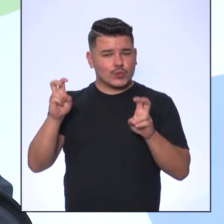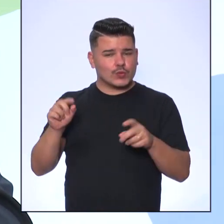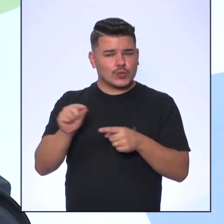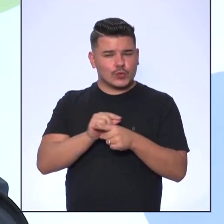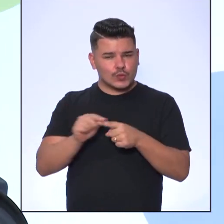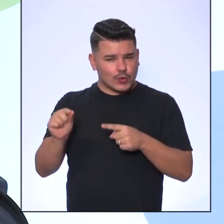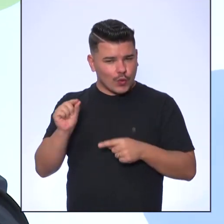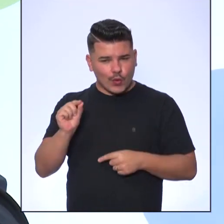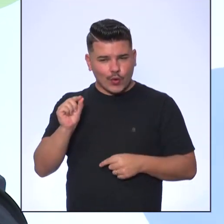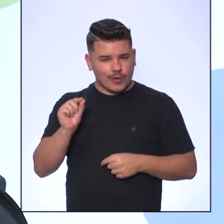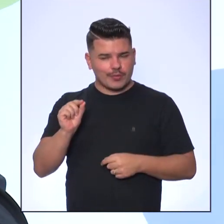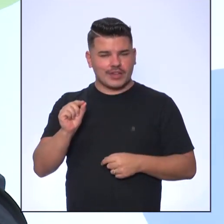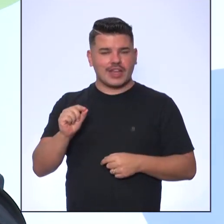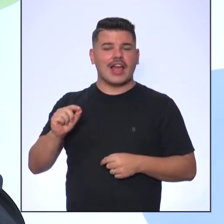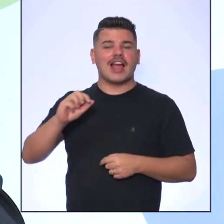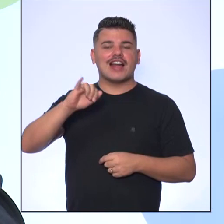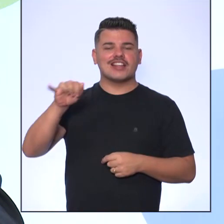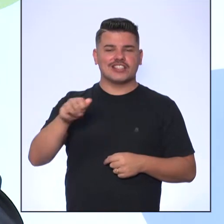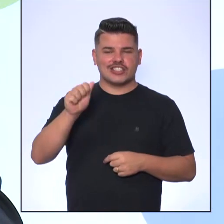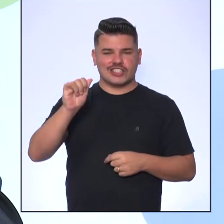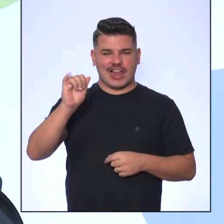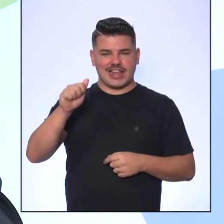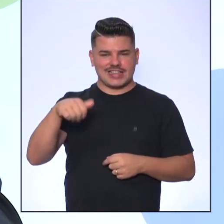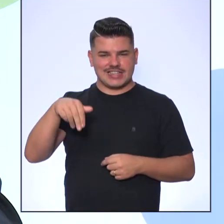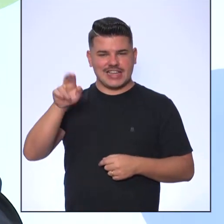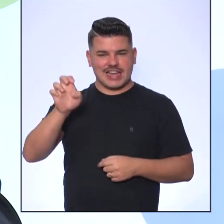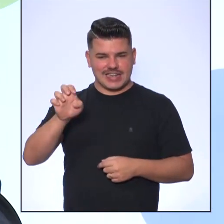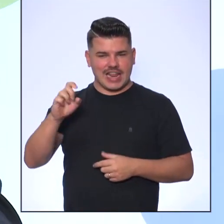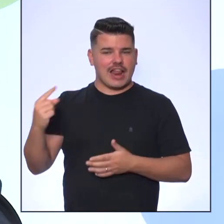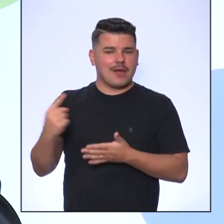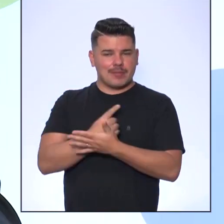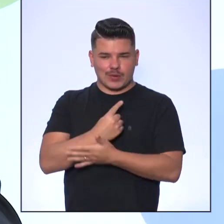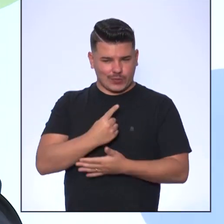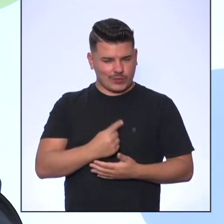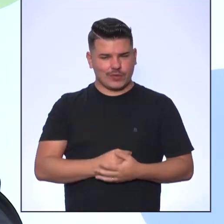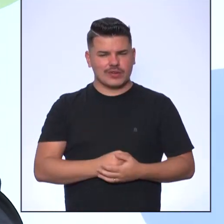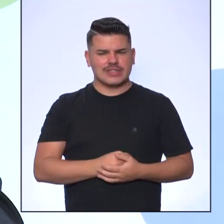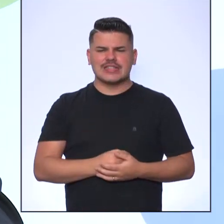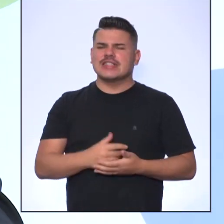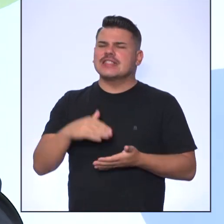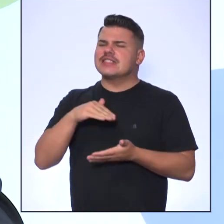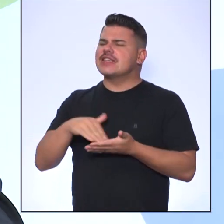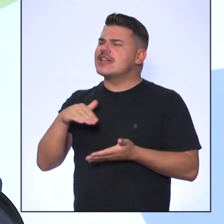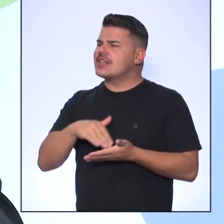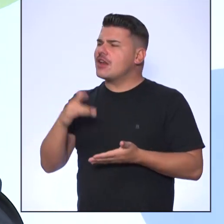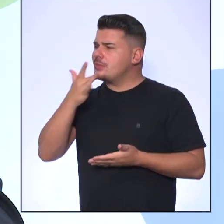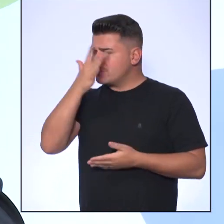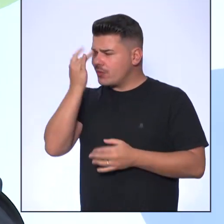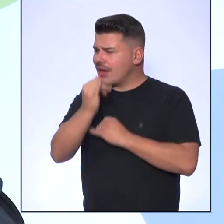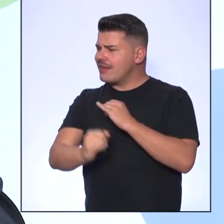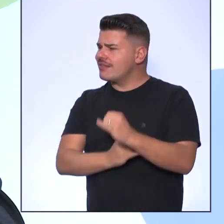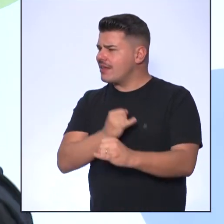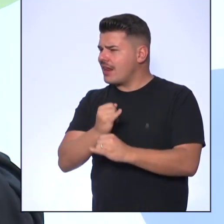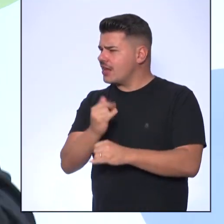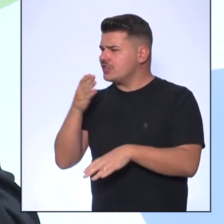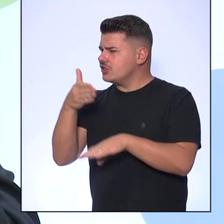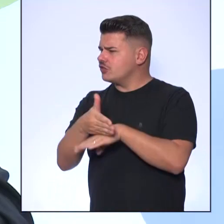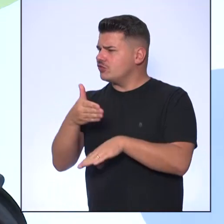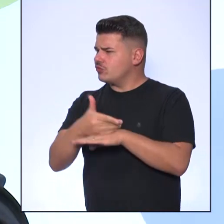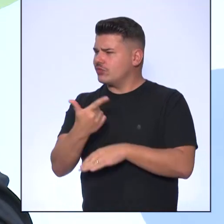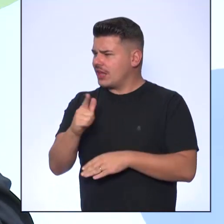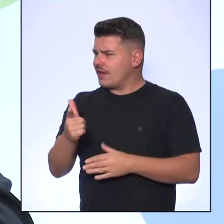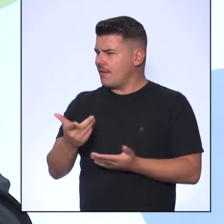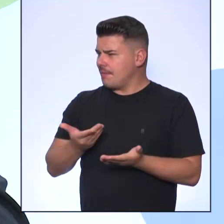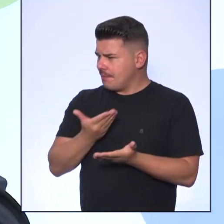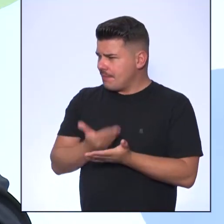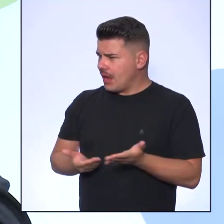a Jaiane. Ela pergunta o seguinte, secretário, quem não tem acesso à internet vai reprovar? Jaiane, nós